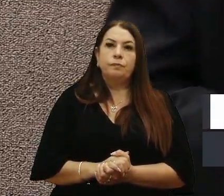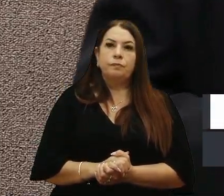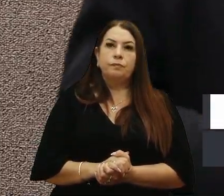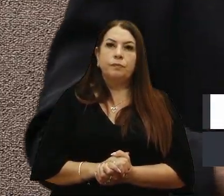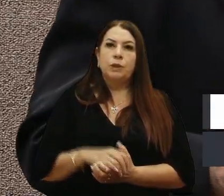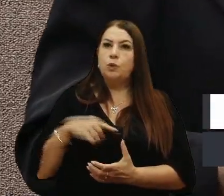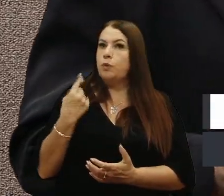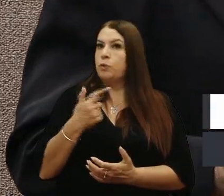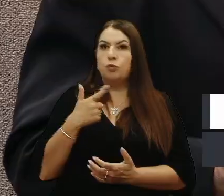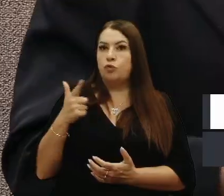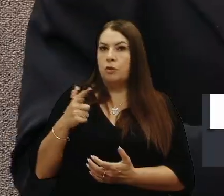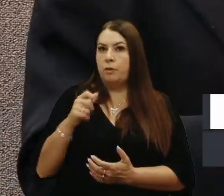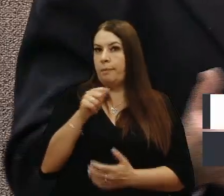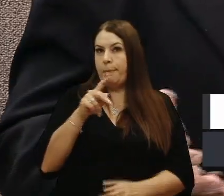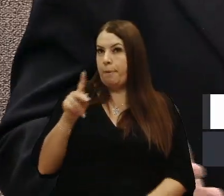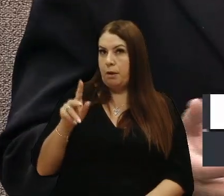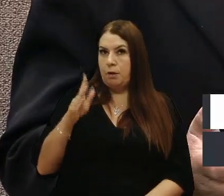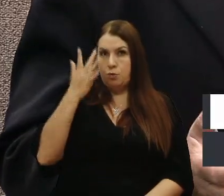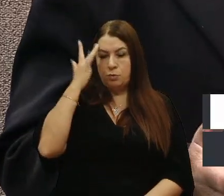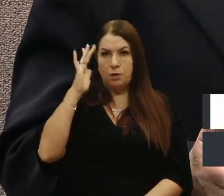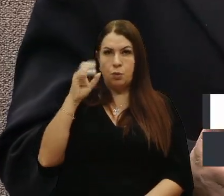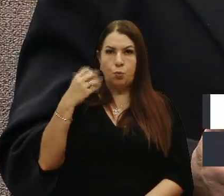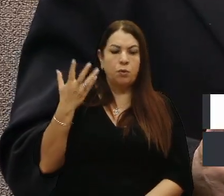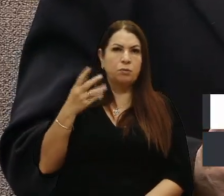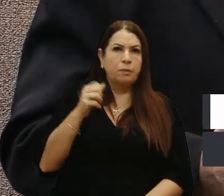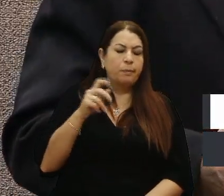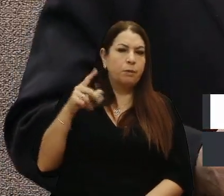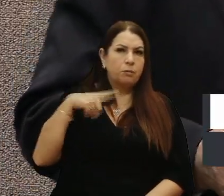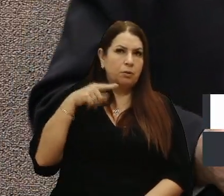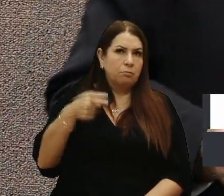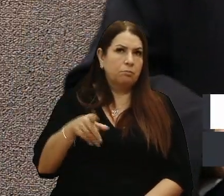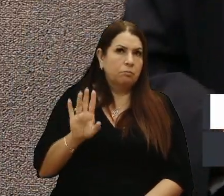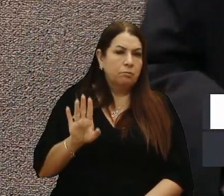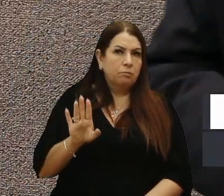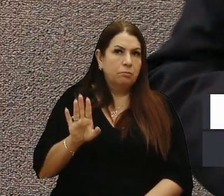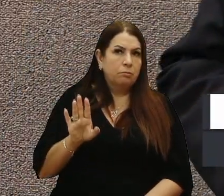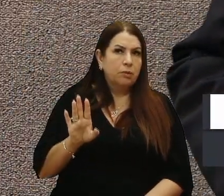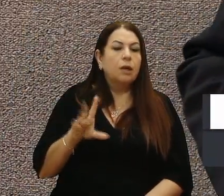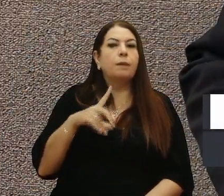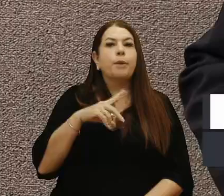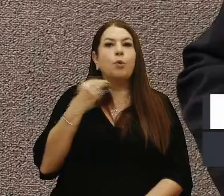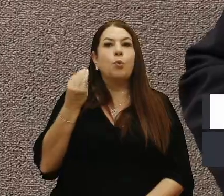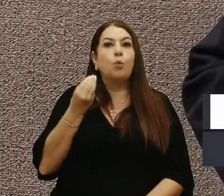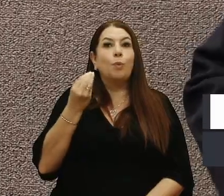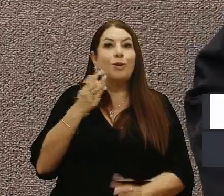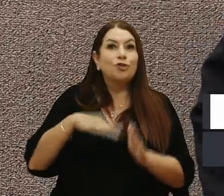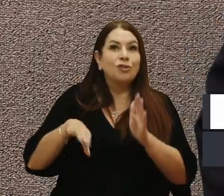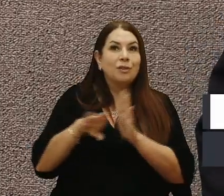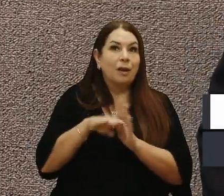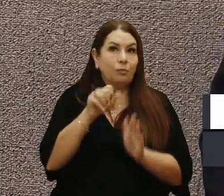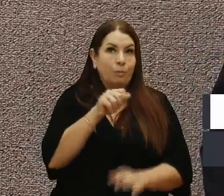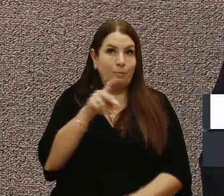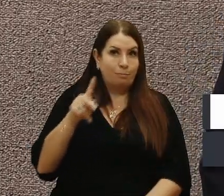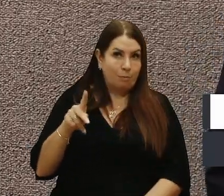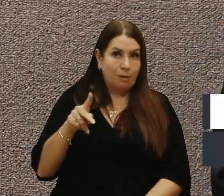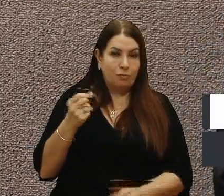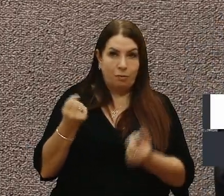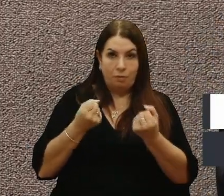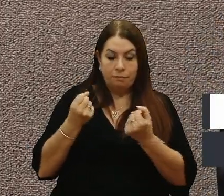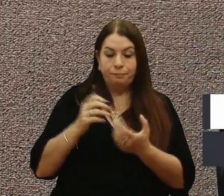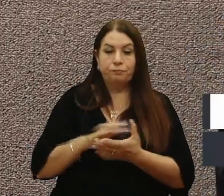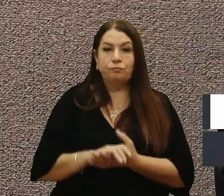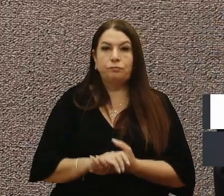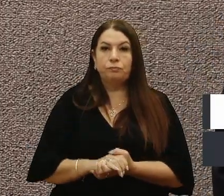nós não tínhamos aplicativo. Não sei quantos anos faz que os aplicativos estão aí, mas com a chegada dos